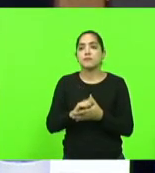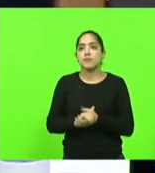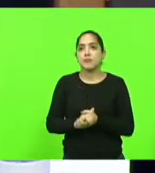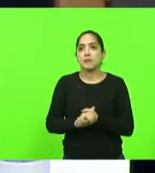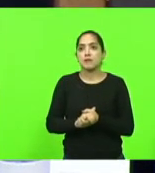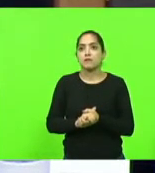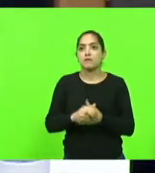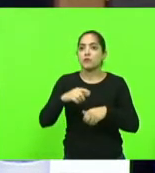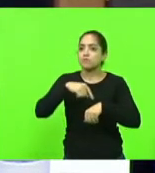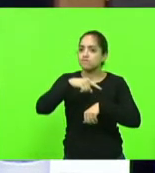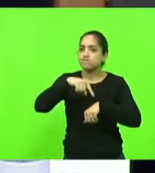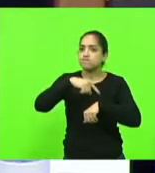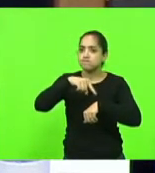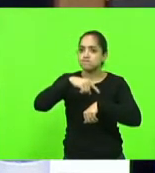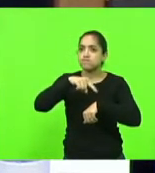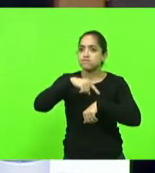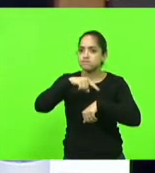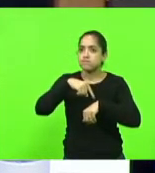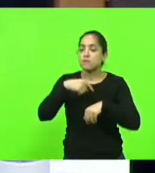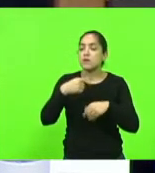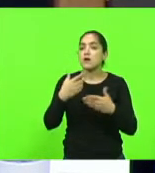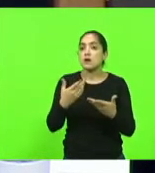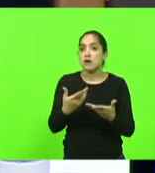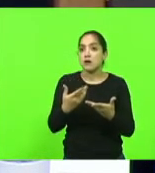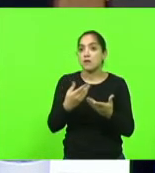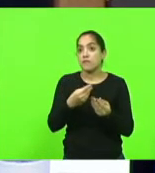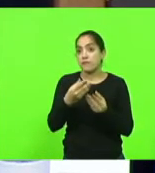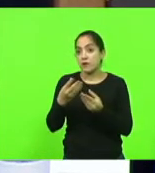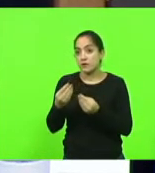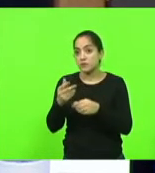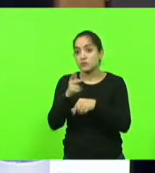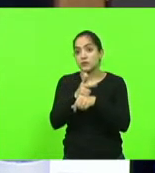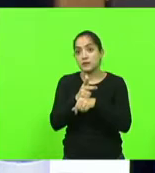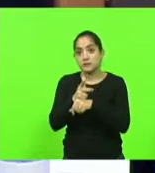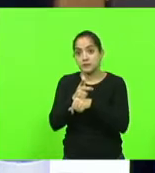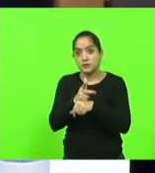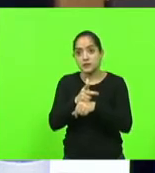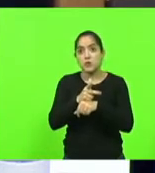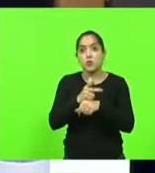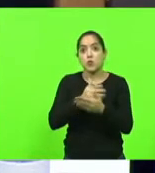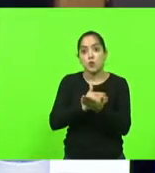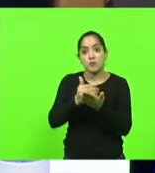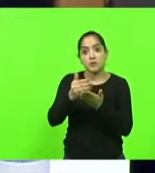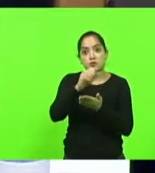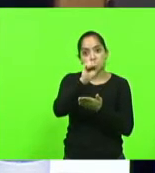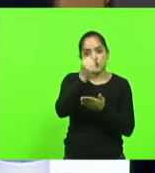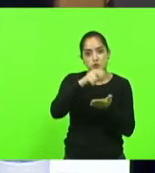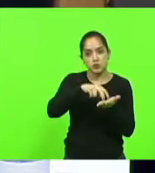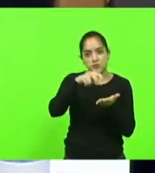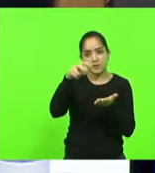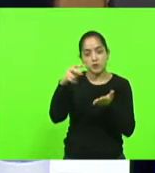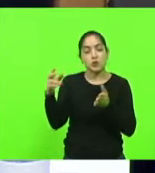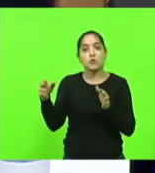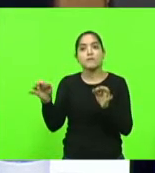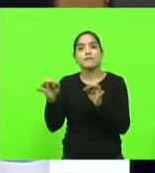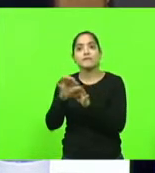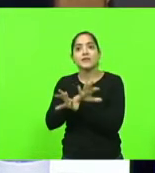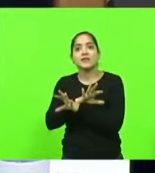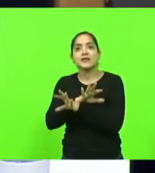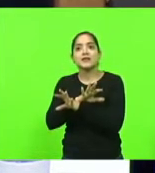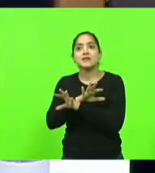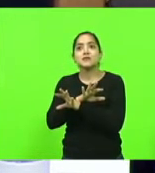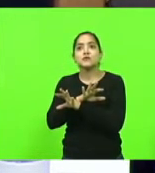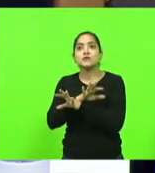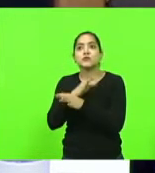várias horas que nós tivemos de gravação, iniciou às 8 horas da manhã, nós terminamos lá na minha